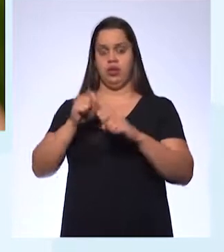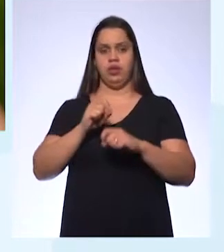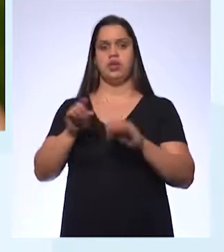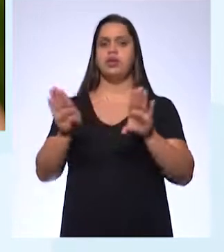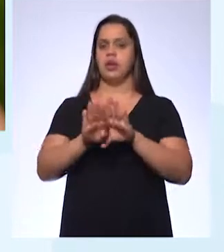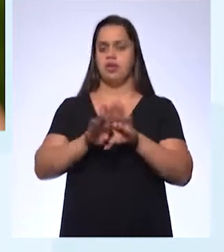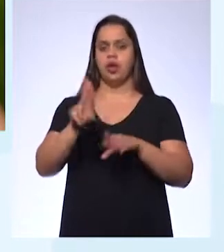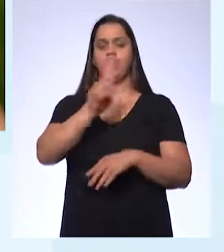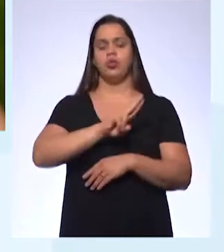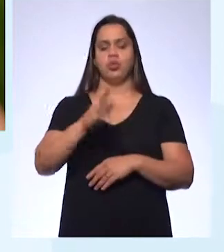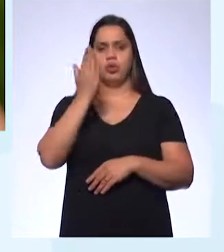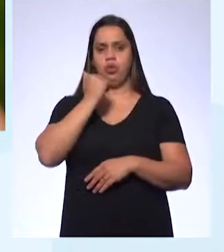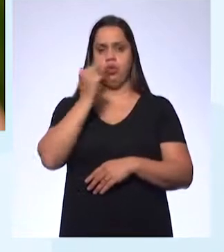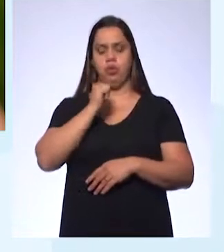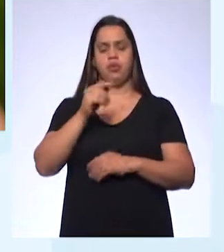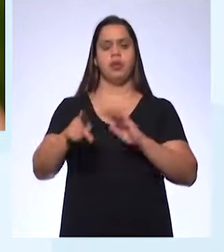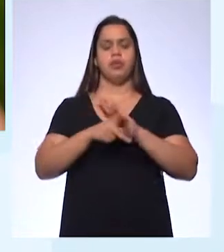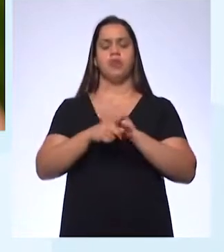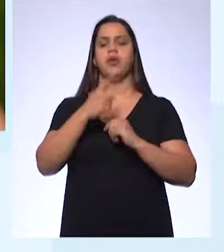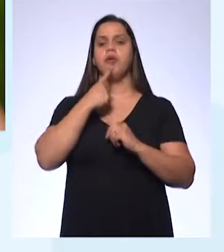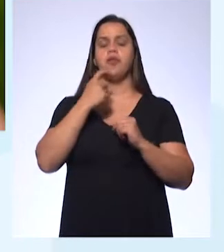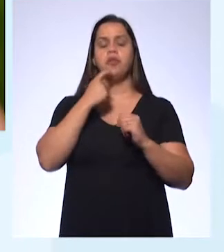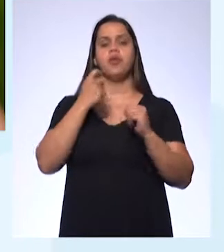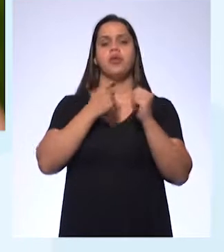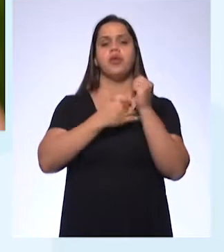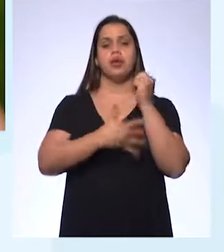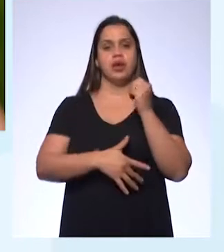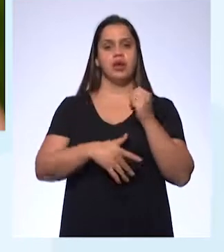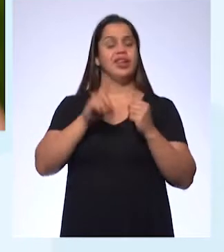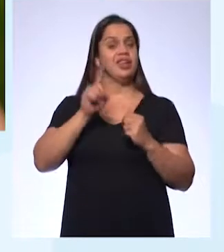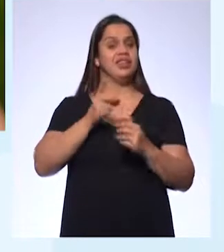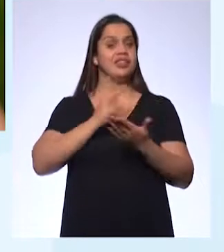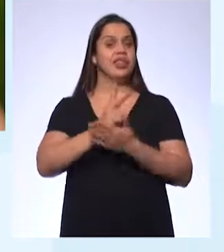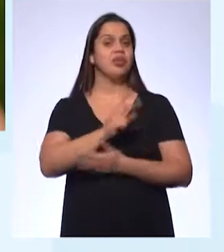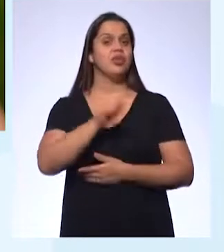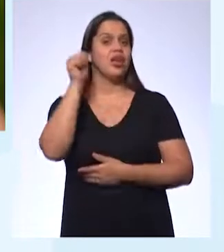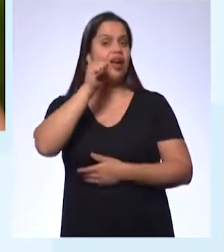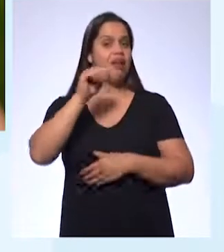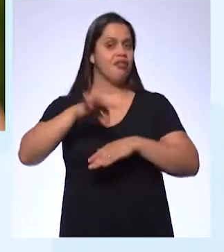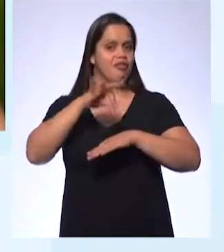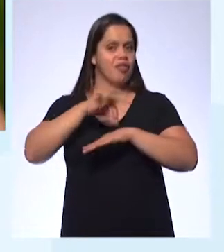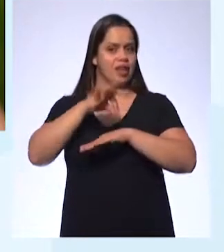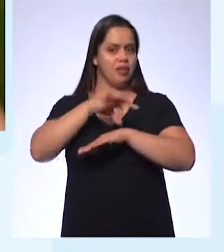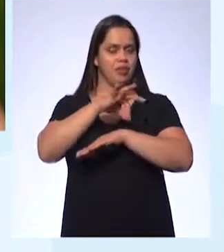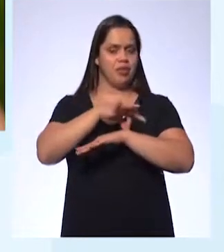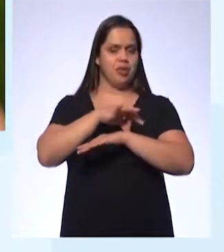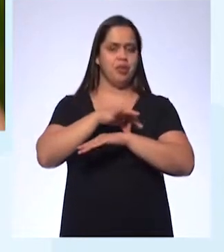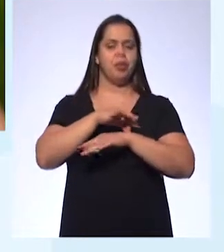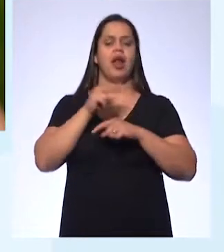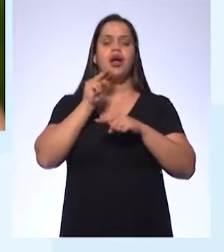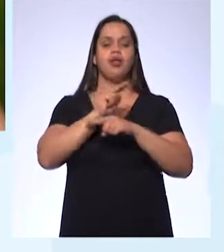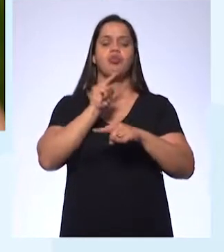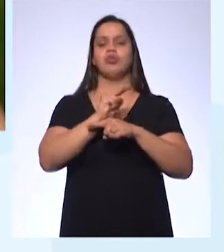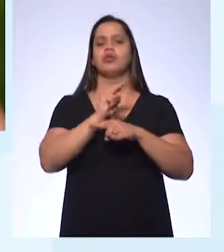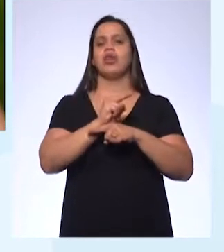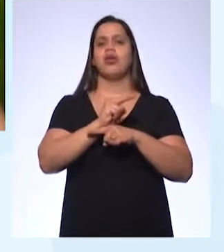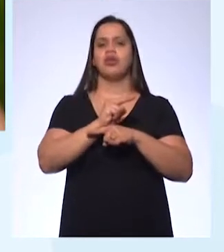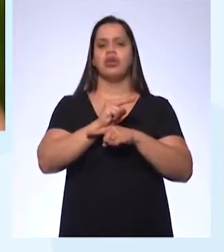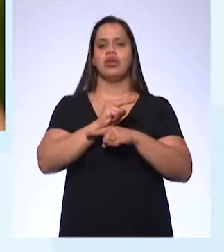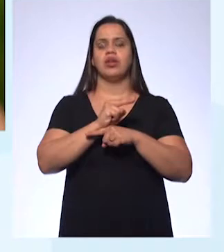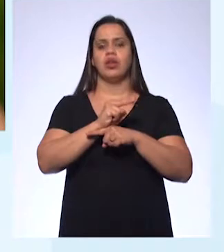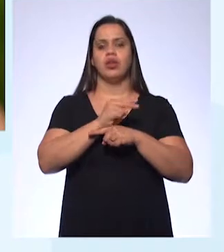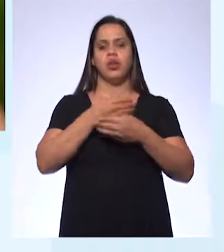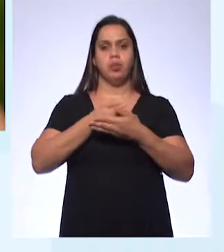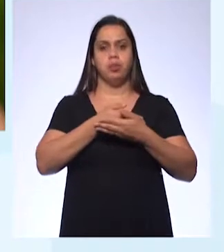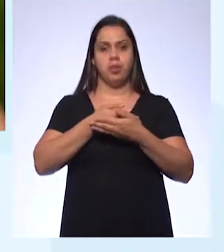hematófago. Normalmente nos mosquitos, só a fêmea que é hematófago, tá? E por que isso? Para maturar os ovos dela, ela precisa de sangue. Tá